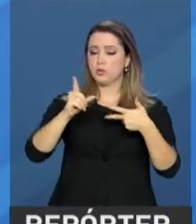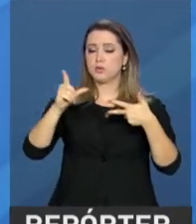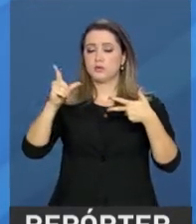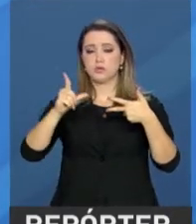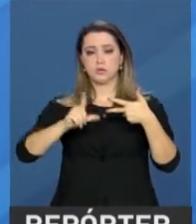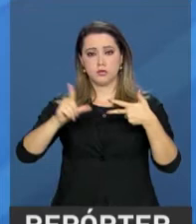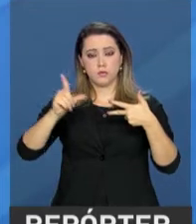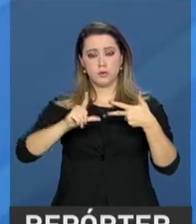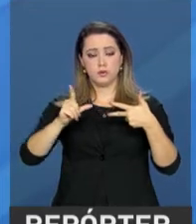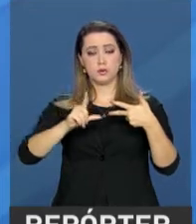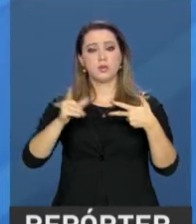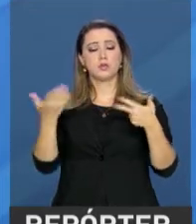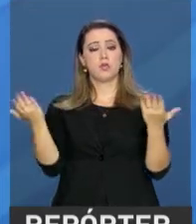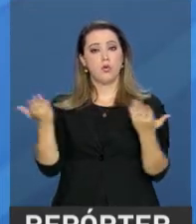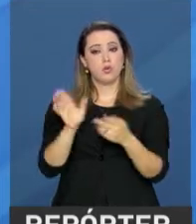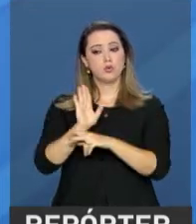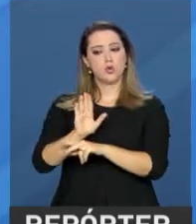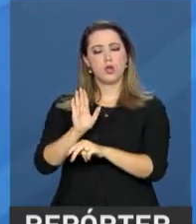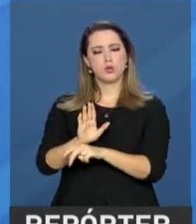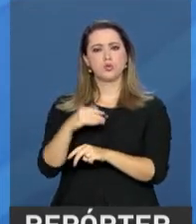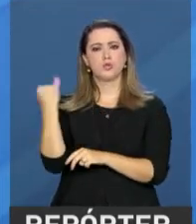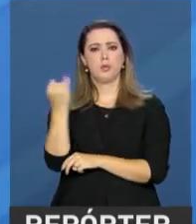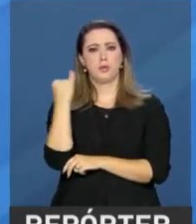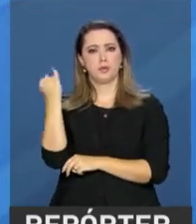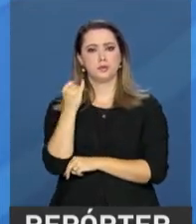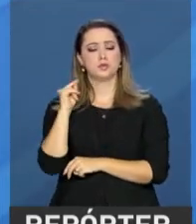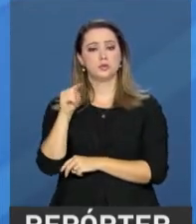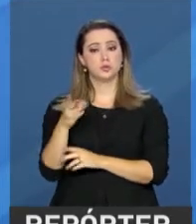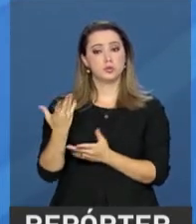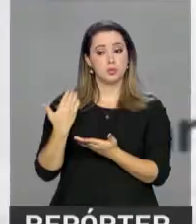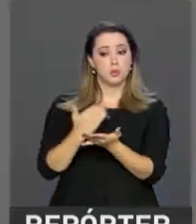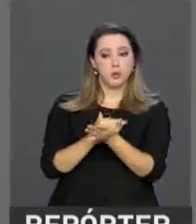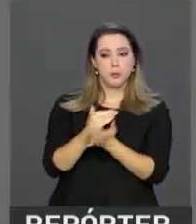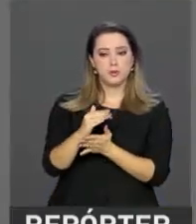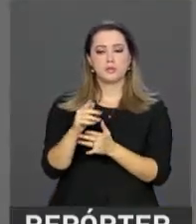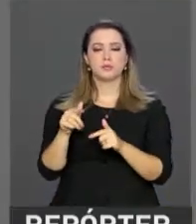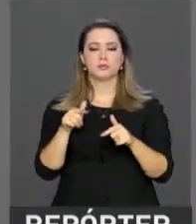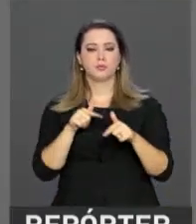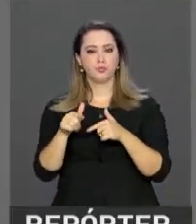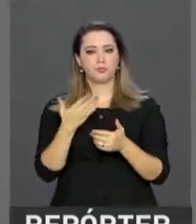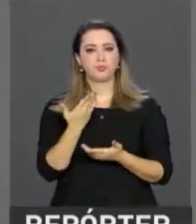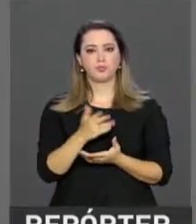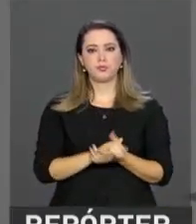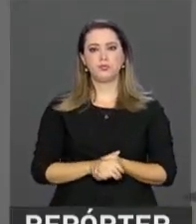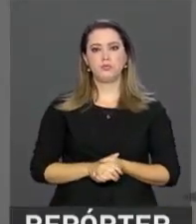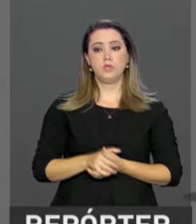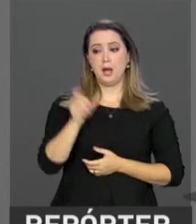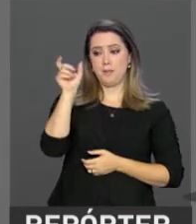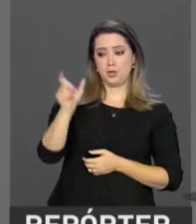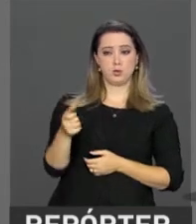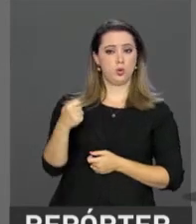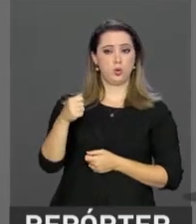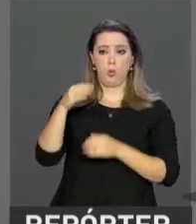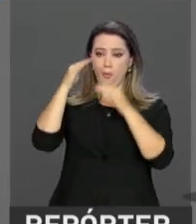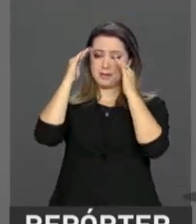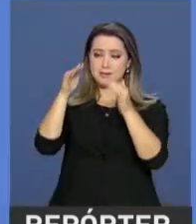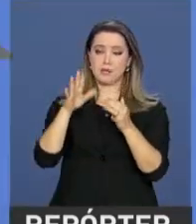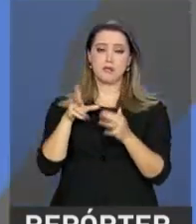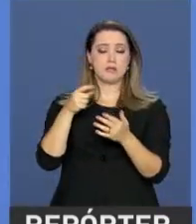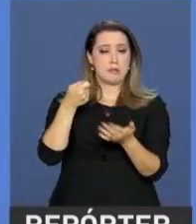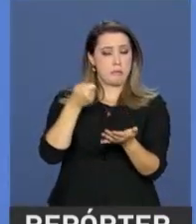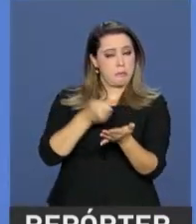com o apoio orçamentário necessário para essa implementação o brasileiro não vai ser obrigado a aderir ao